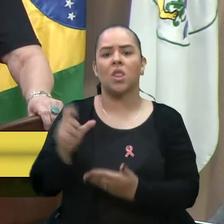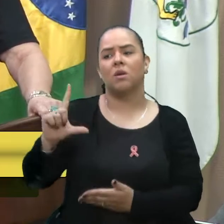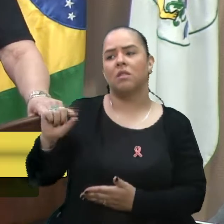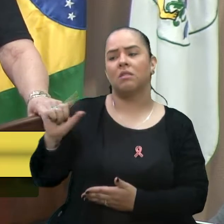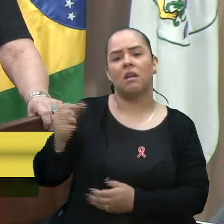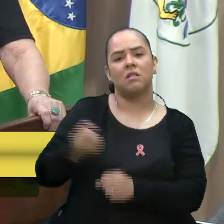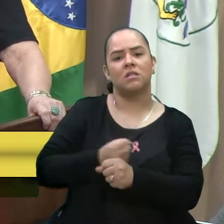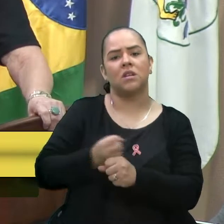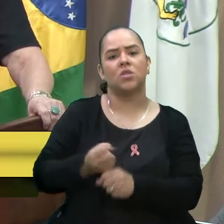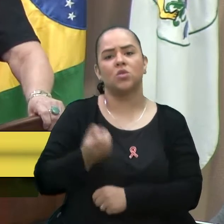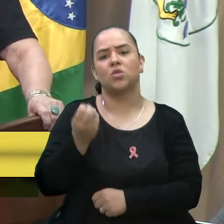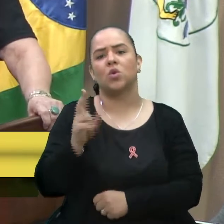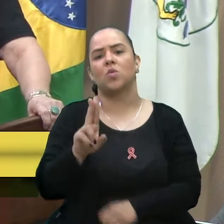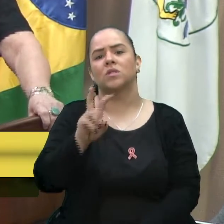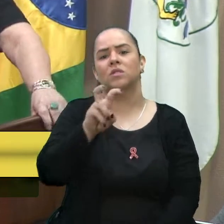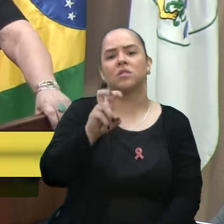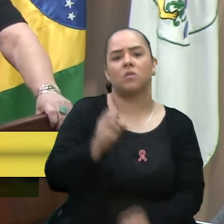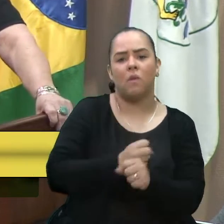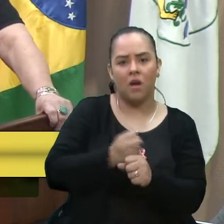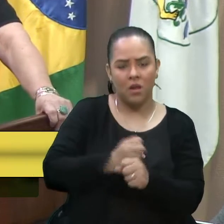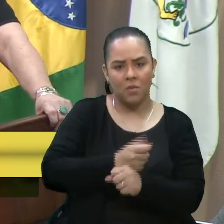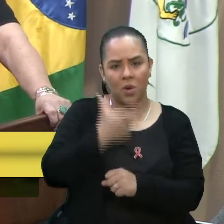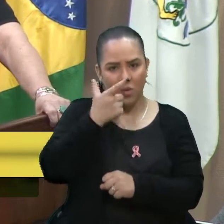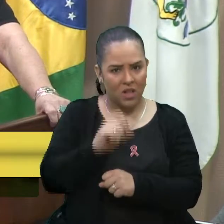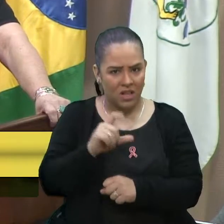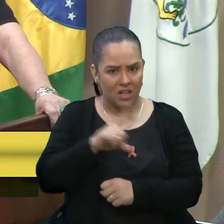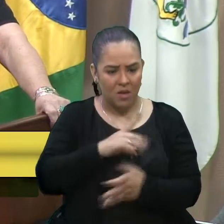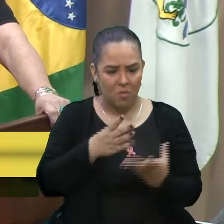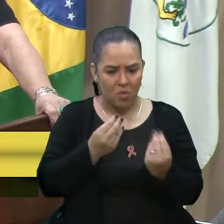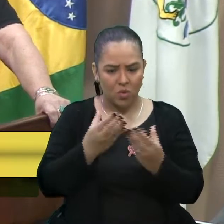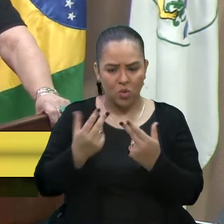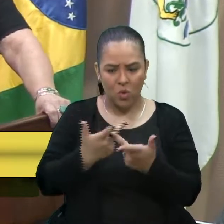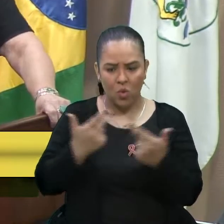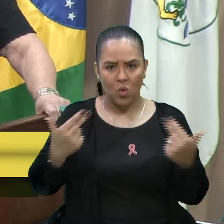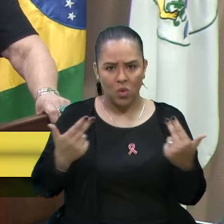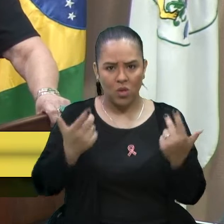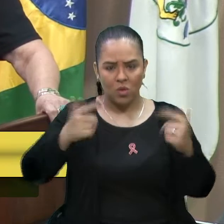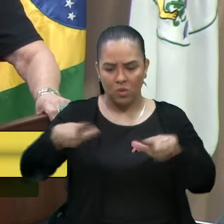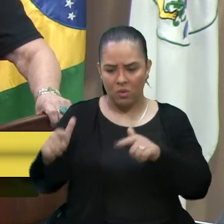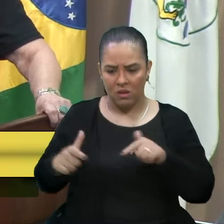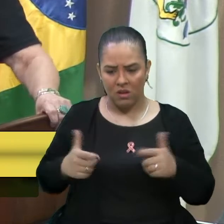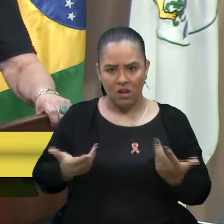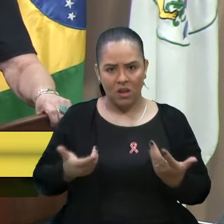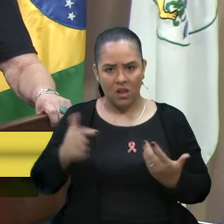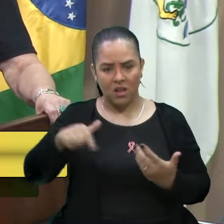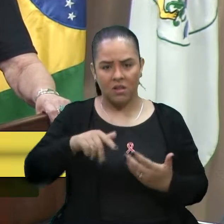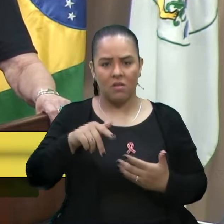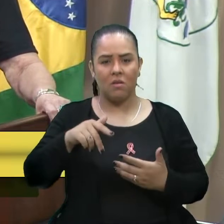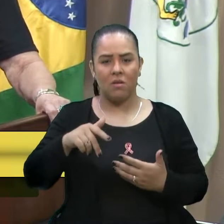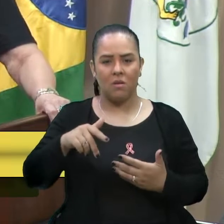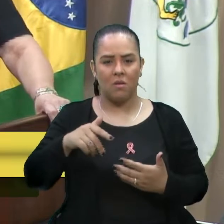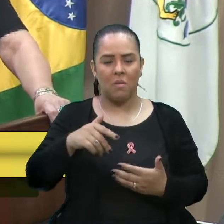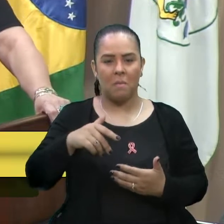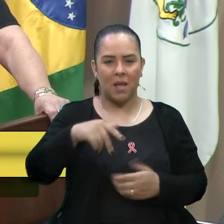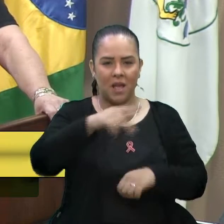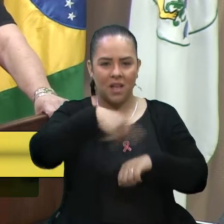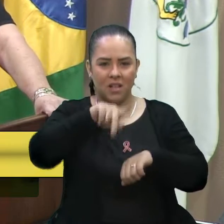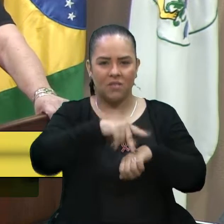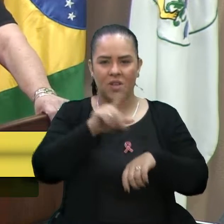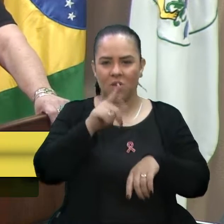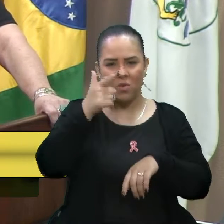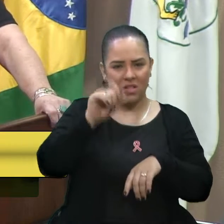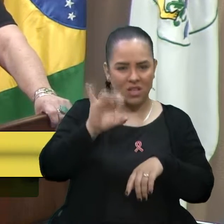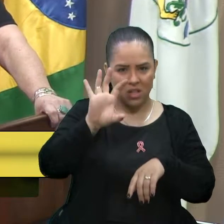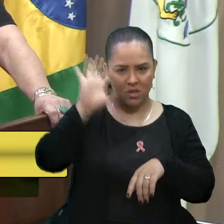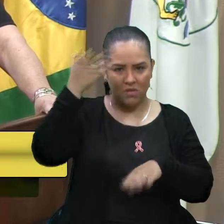por 5 anos, para encher esse país de cabo eleitoral, a gente vai ter saúde, educação, assistência, ou vai resolver os